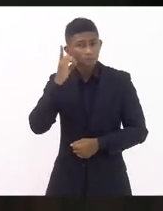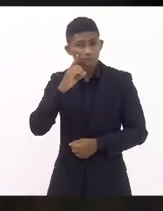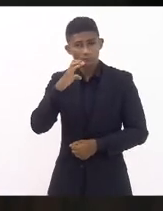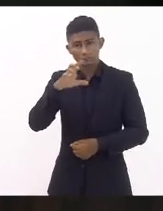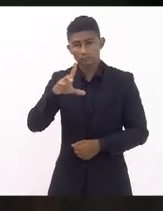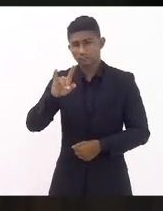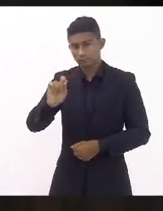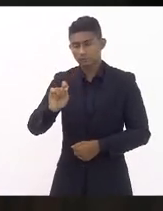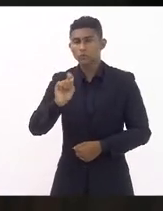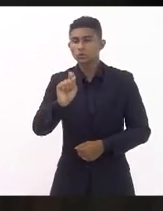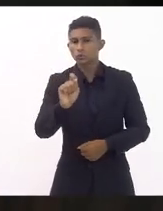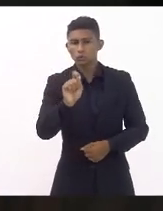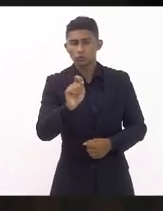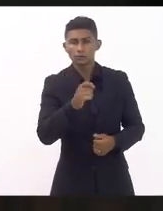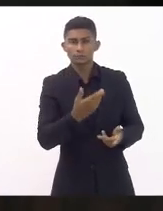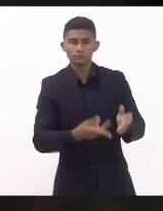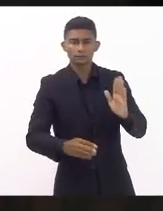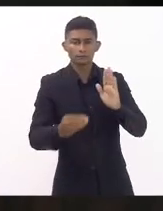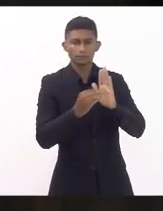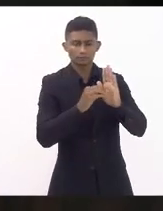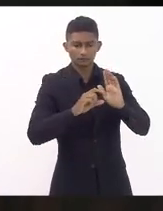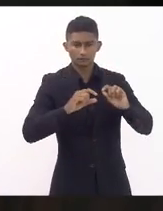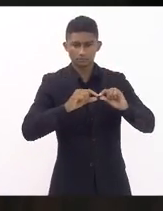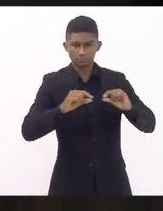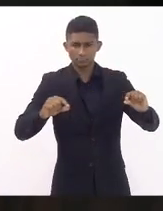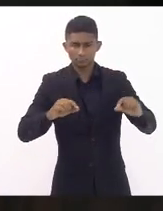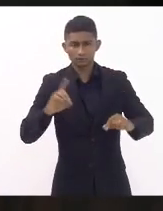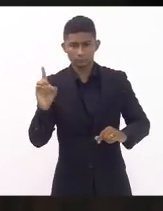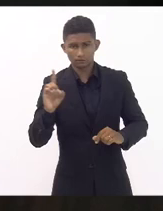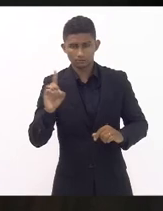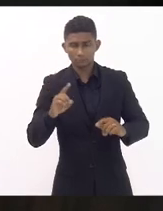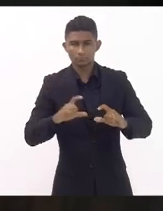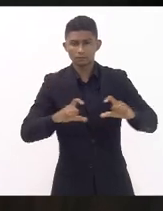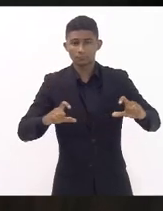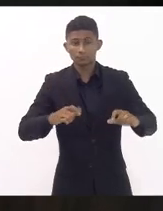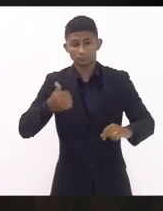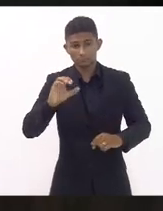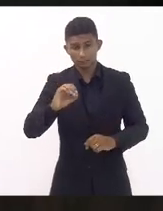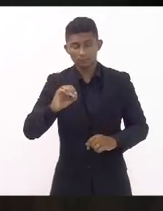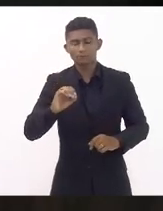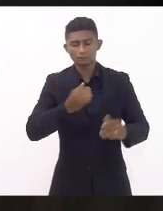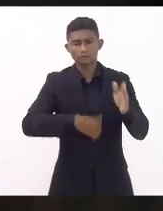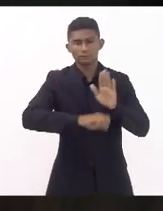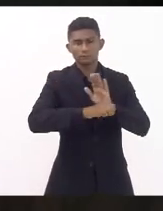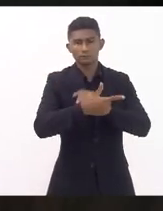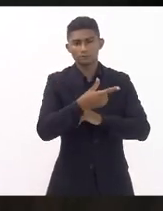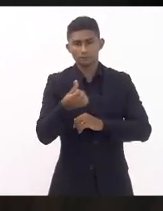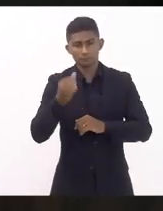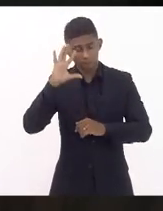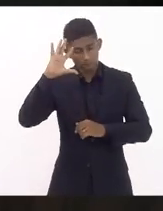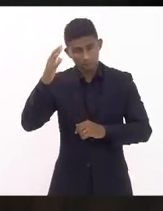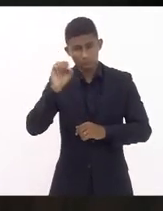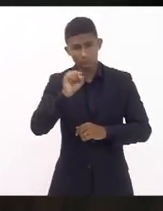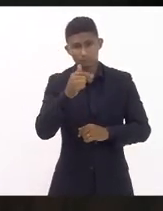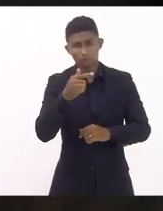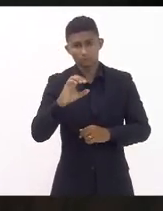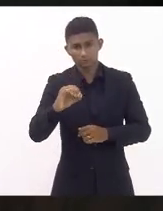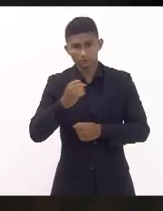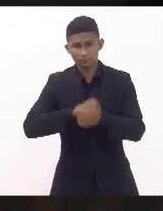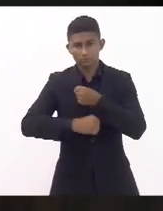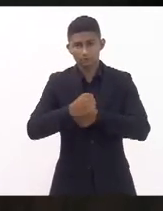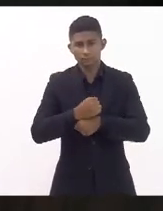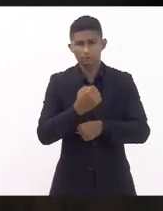Jordão, que acrescenta a linha D ao parágrafo 12º do artigo 26, resolução 870 de 12 de dezembro de